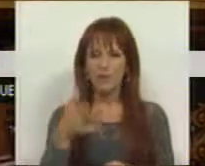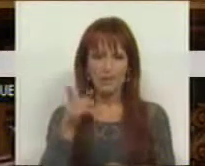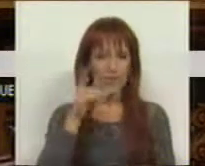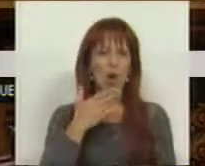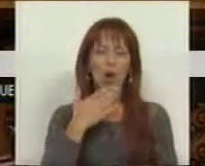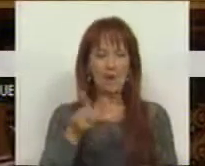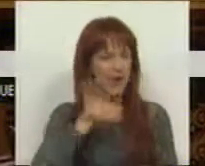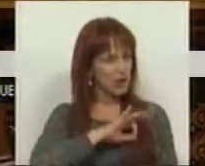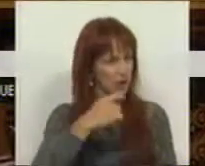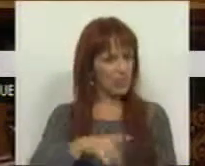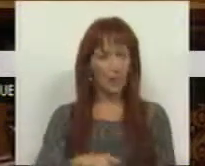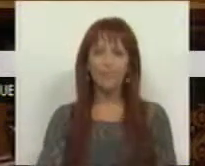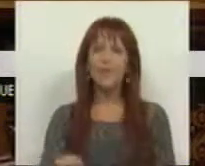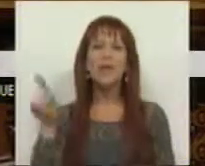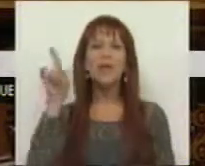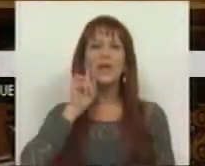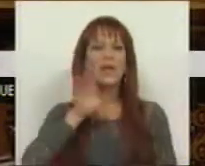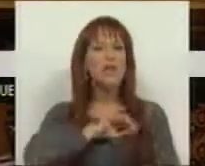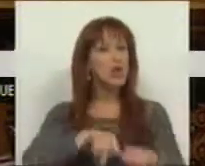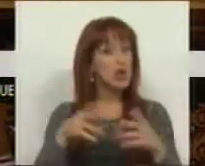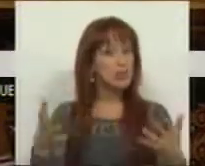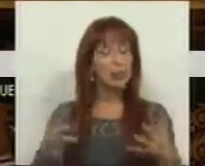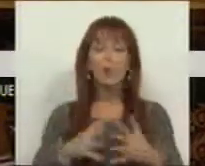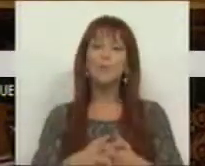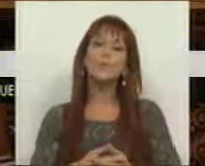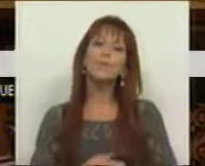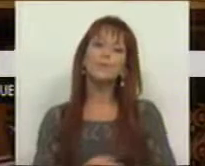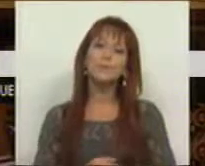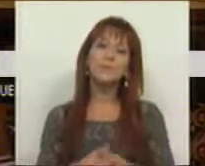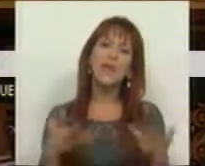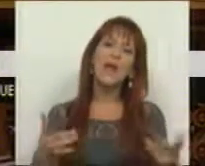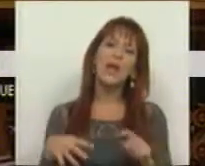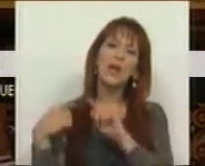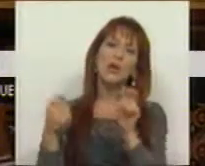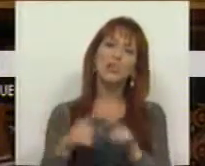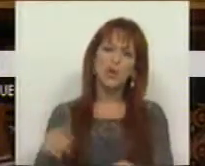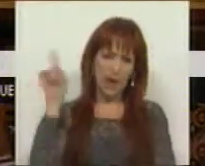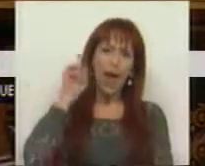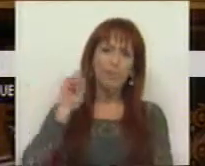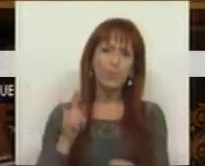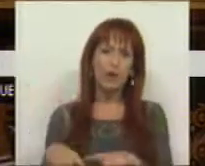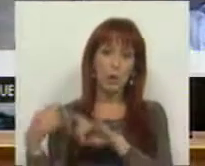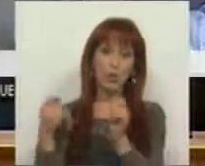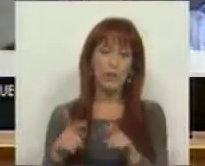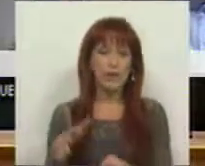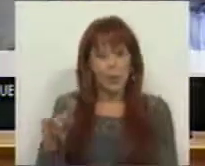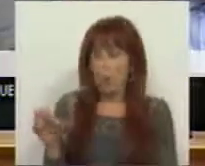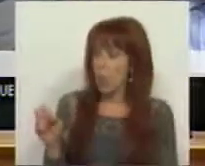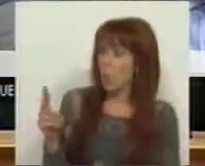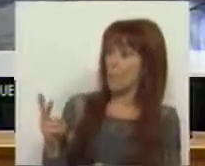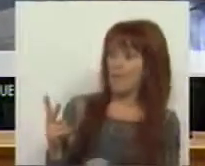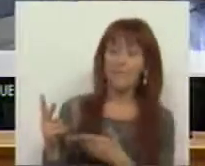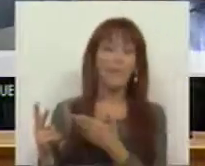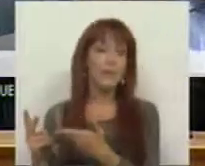Muito obrigada, Sr. Presidente, senhoras e senhores deputados. Este é um debate importante, o debate que o Partido Ecologista